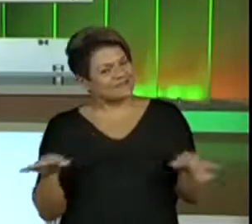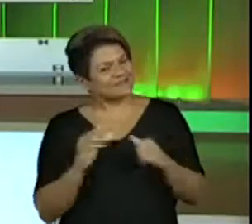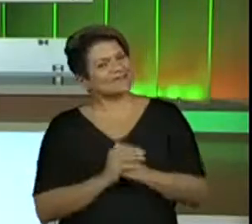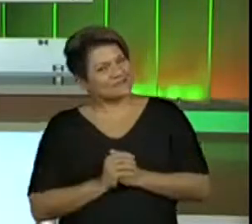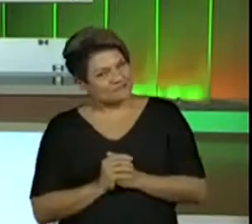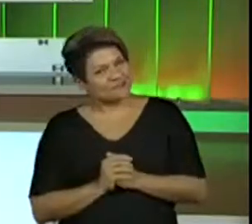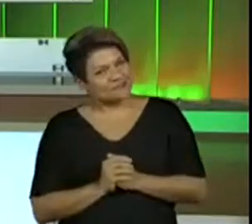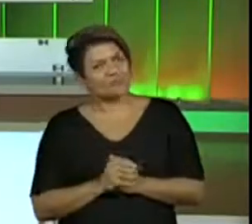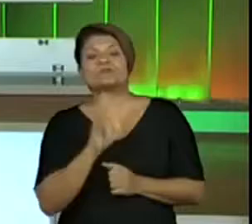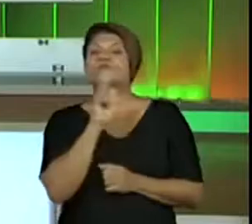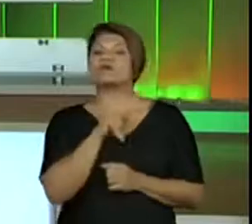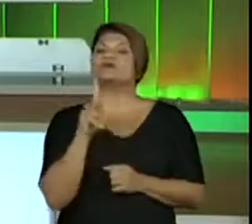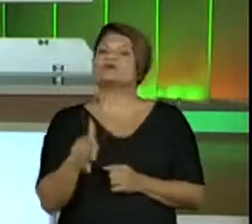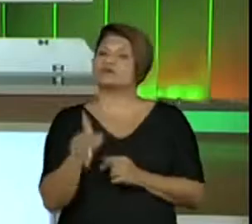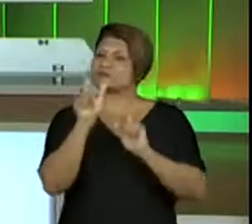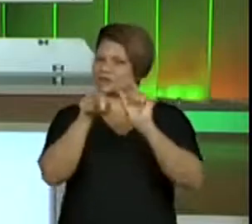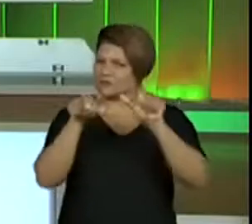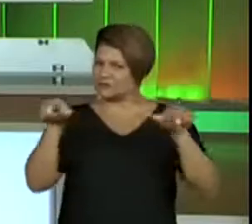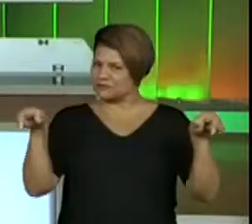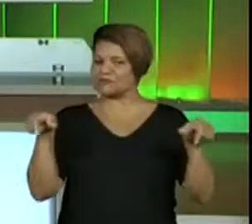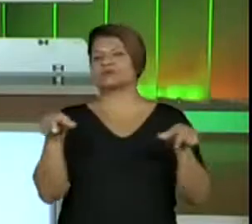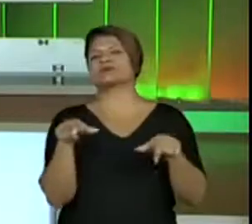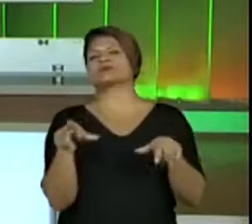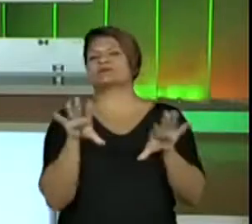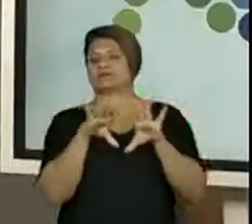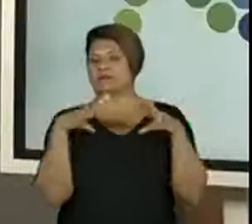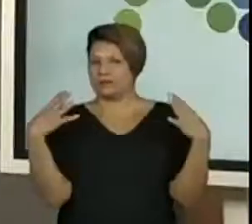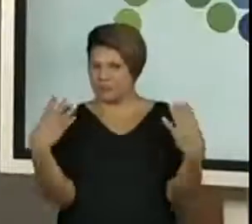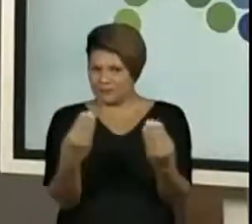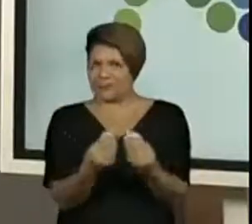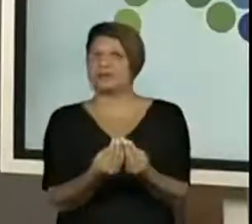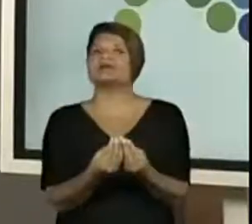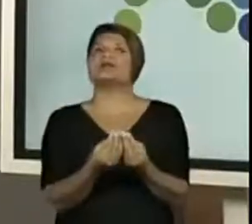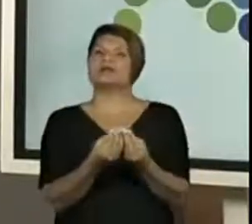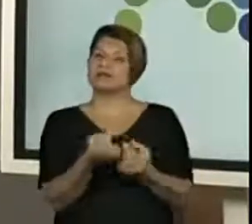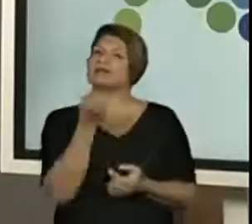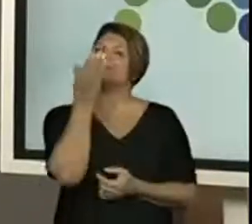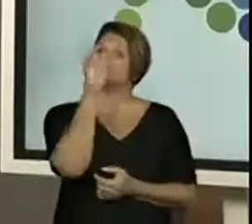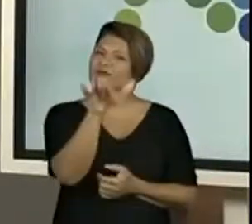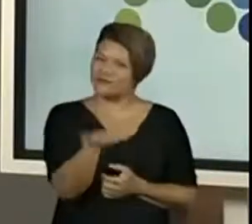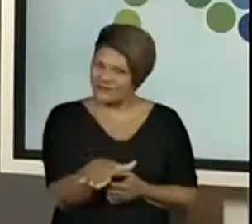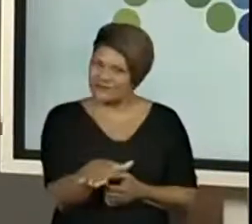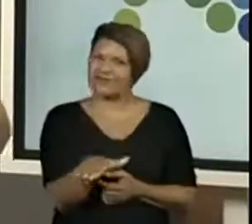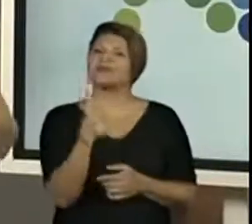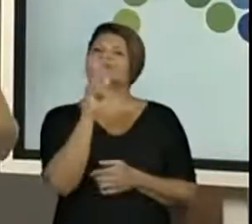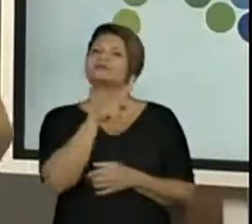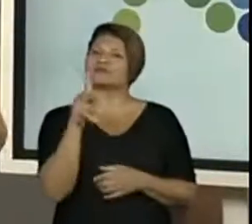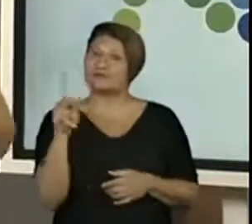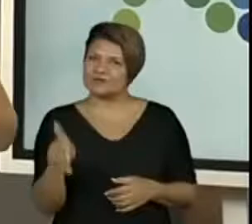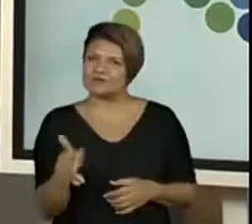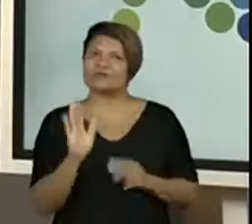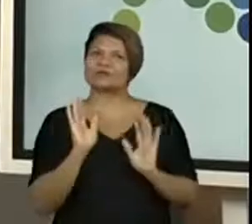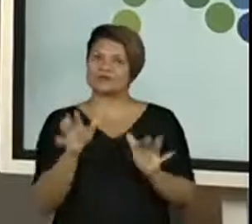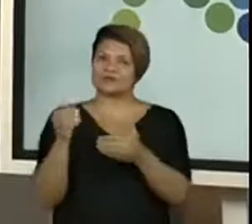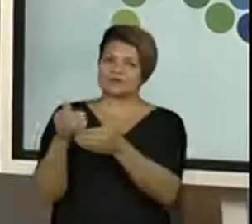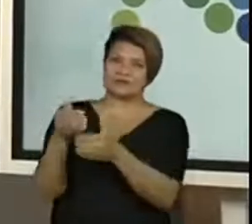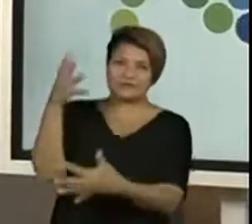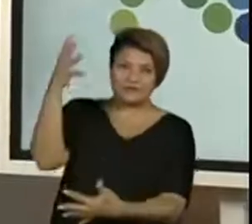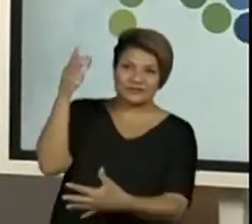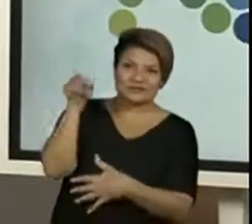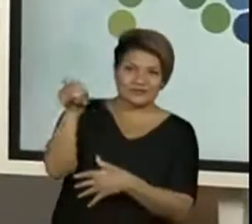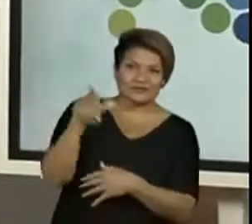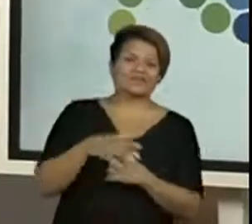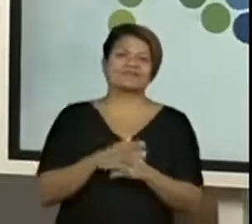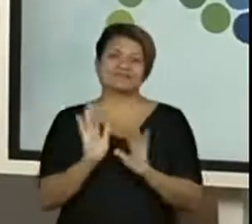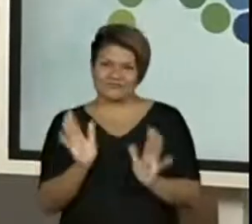também, professores e pais que acompanham essa aula. Quero dizer uma boa tarde aos professores que já apontam aqui no chat.